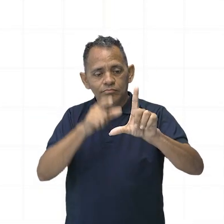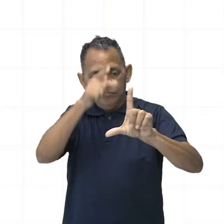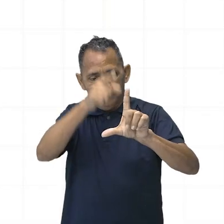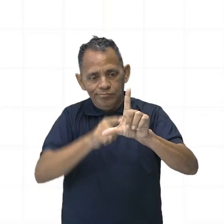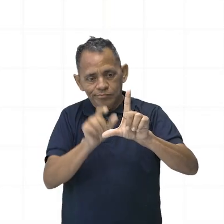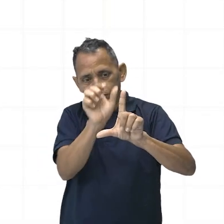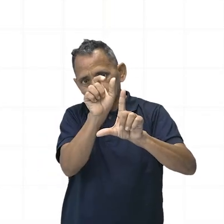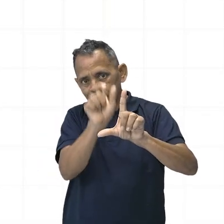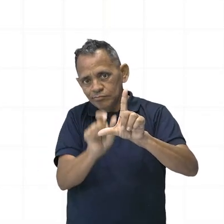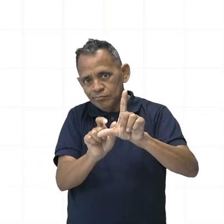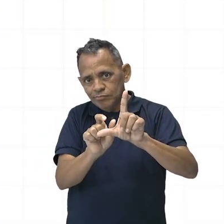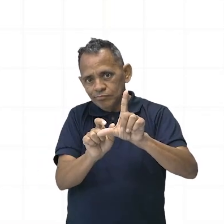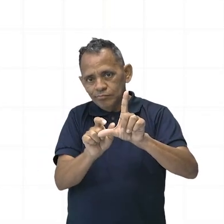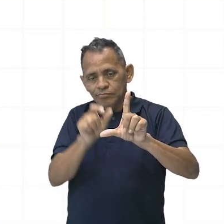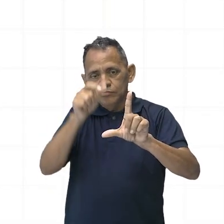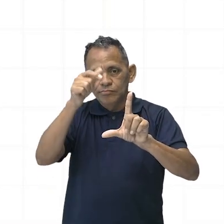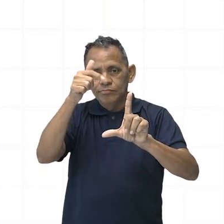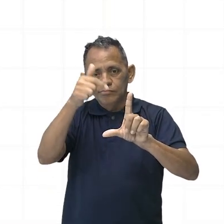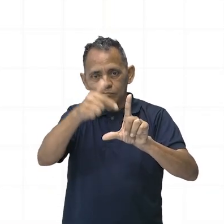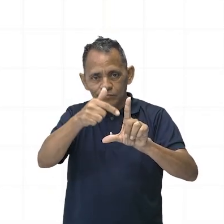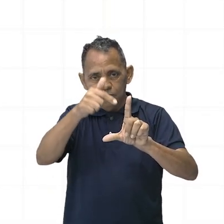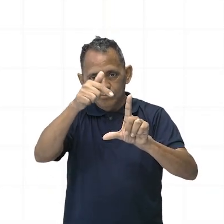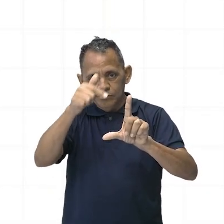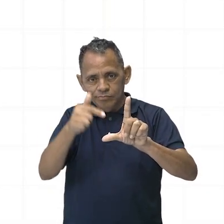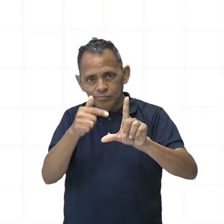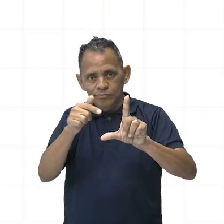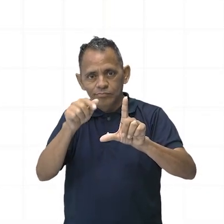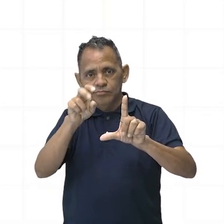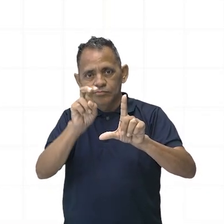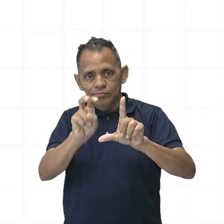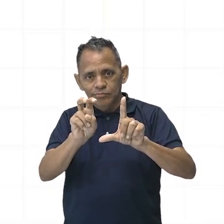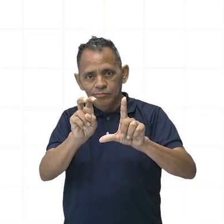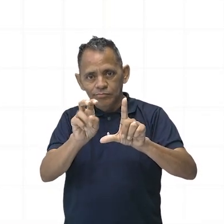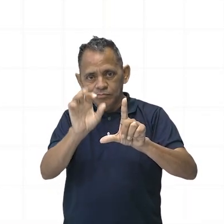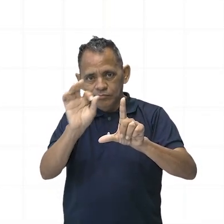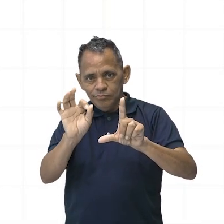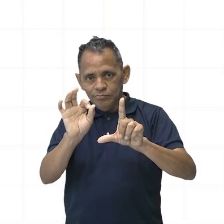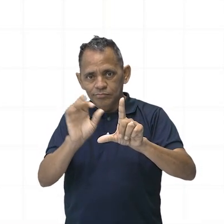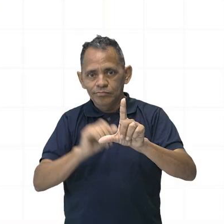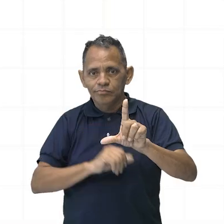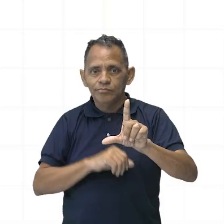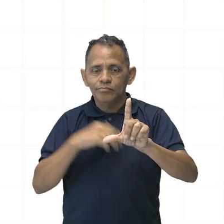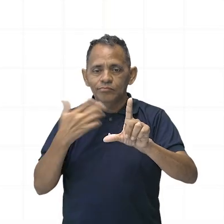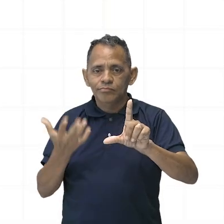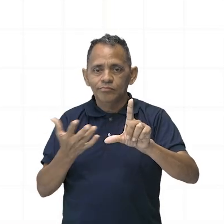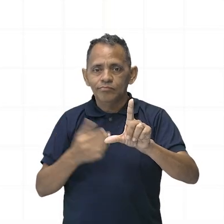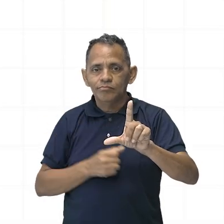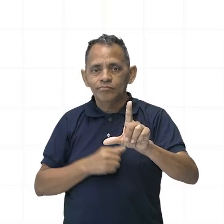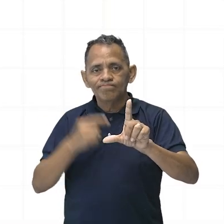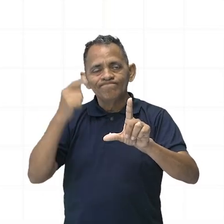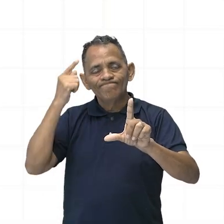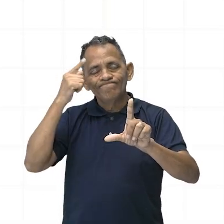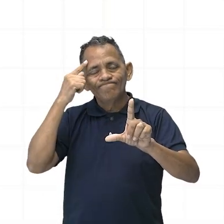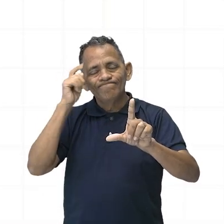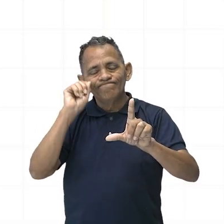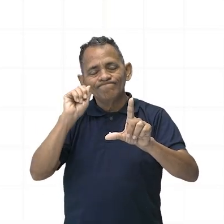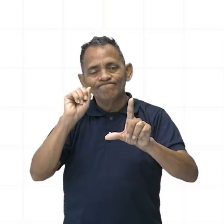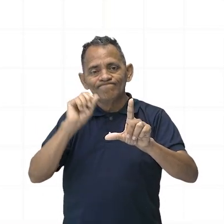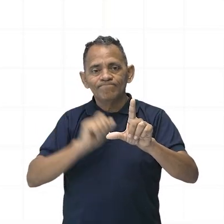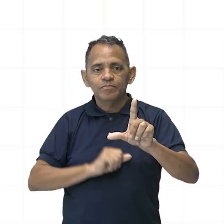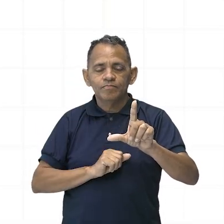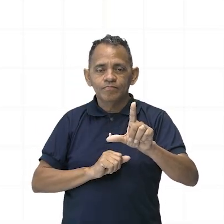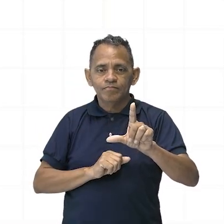7,5%. Então, vamos pensar o seguinte. Se aqui é o 8,